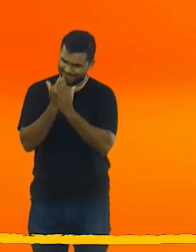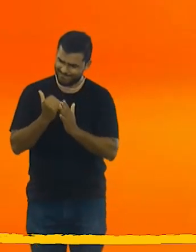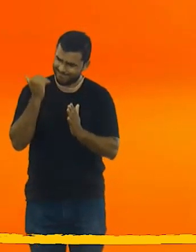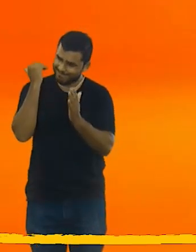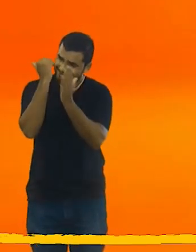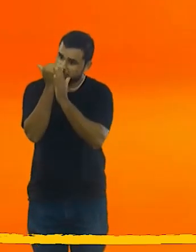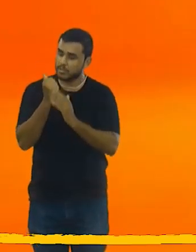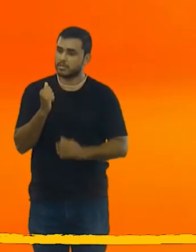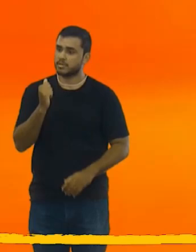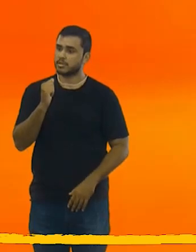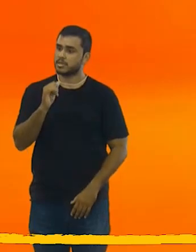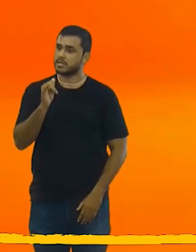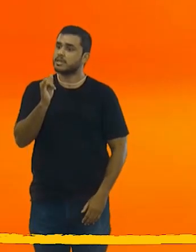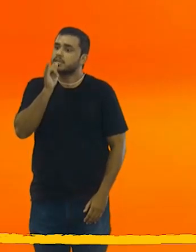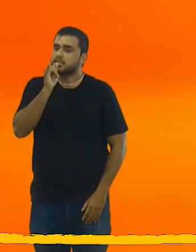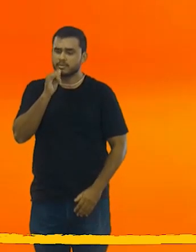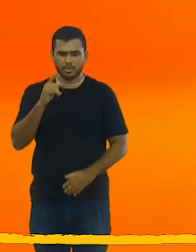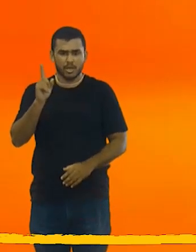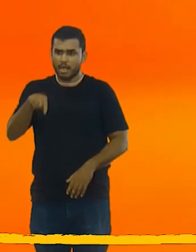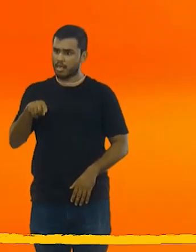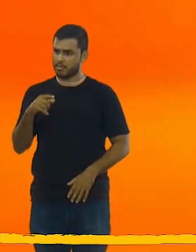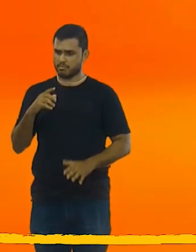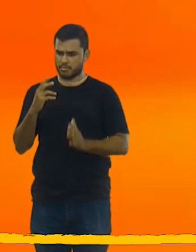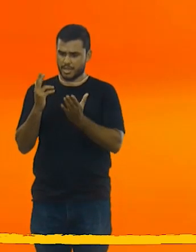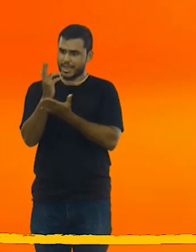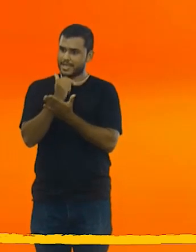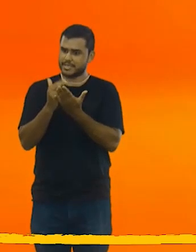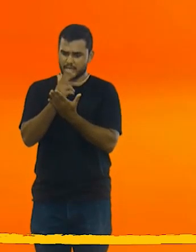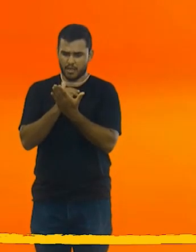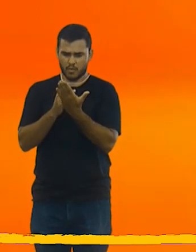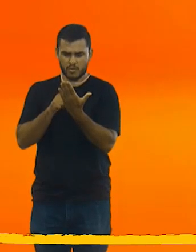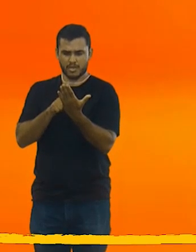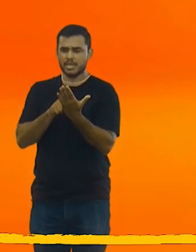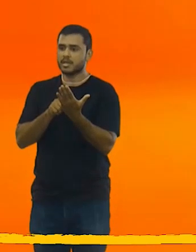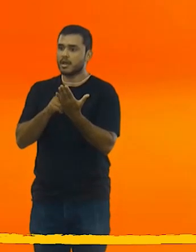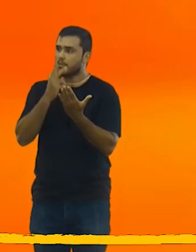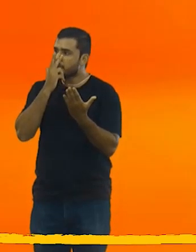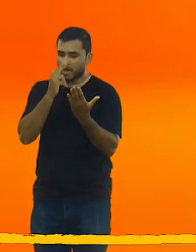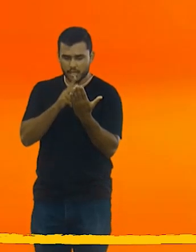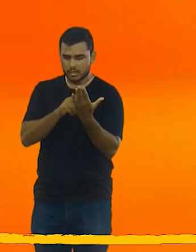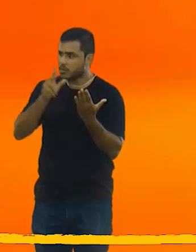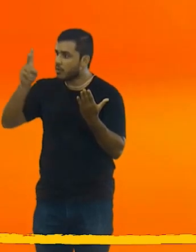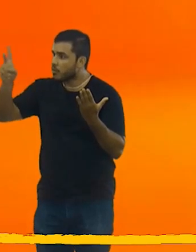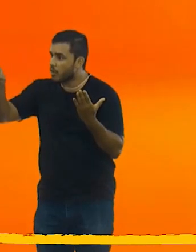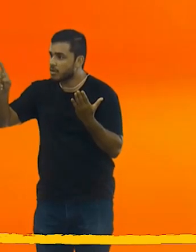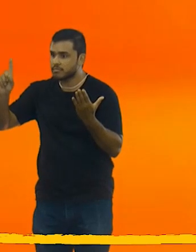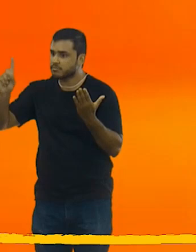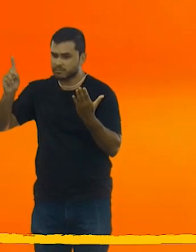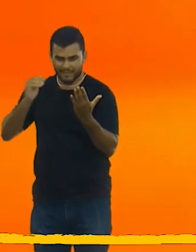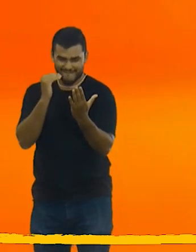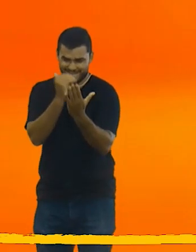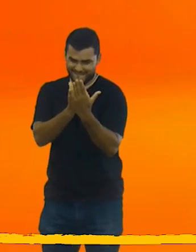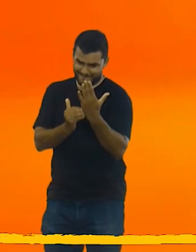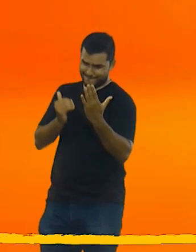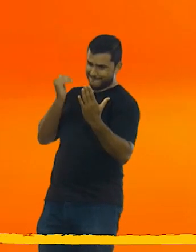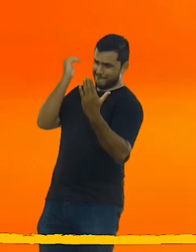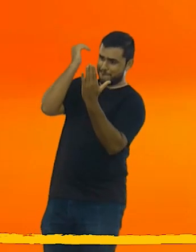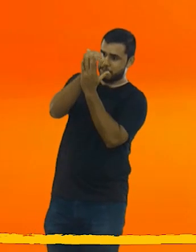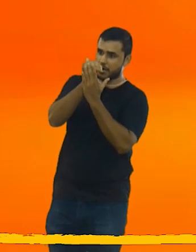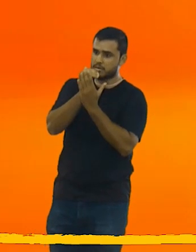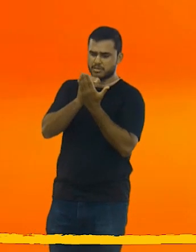caricatura, é a deformação, para tornar a imagem mais